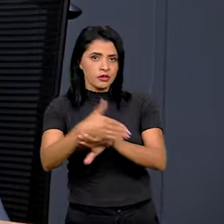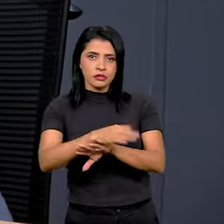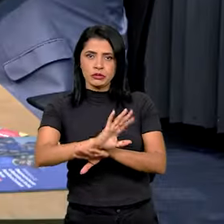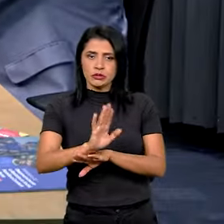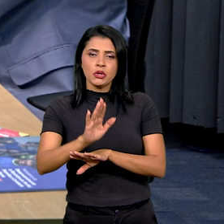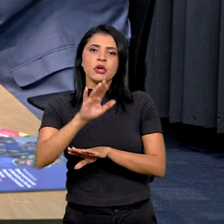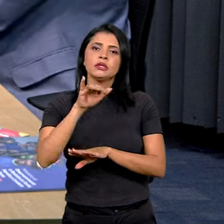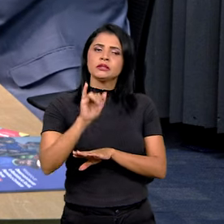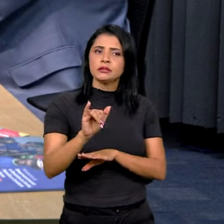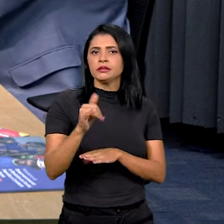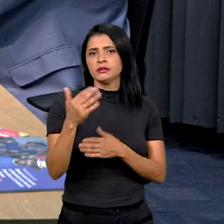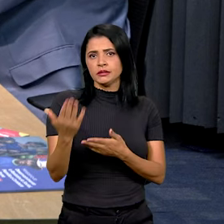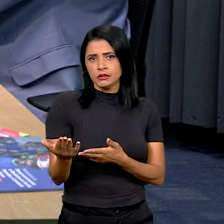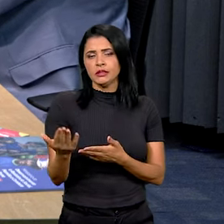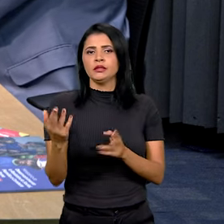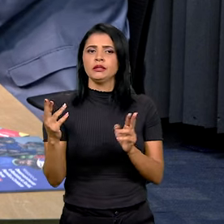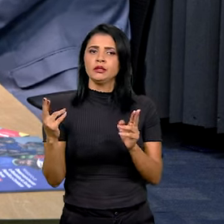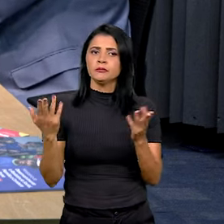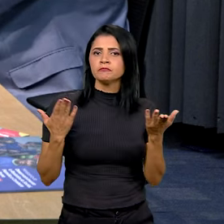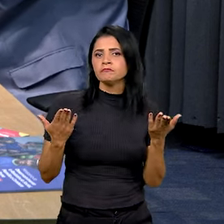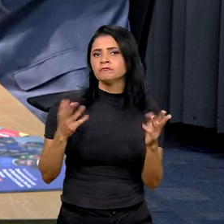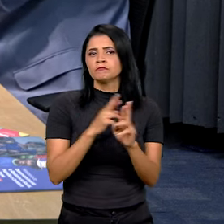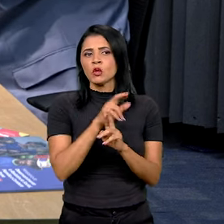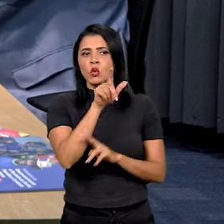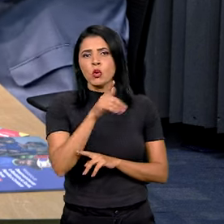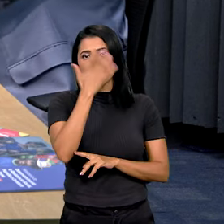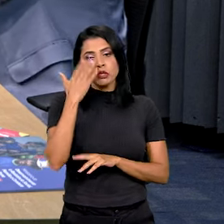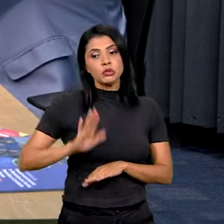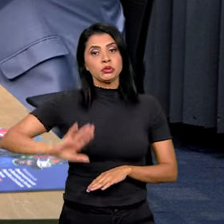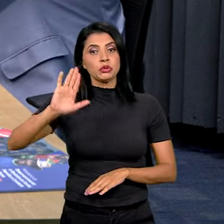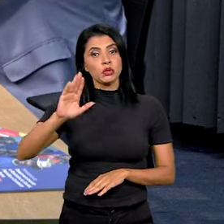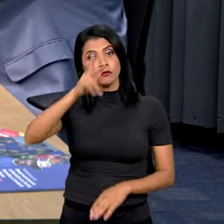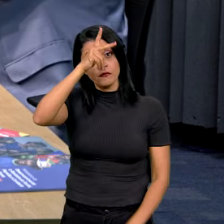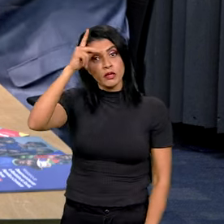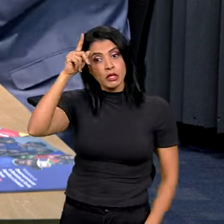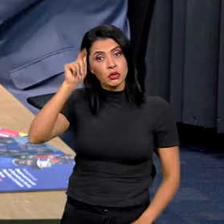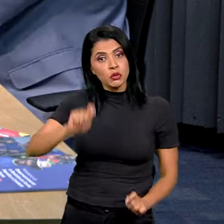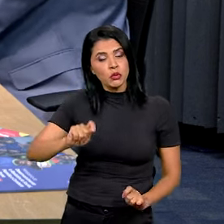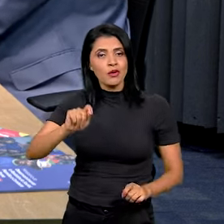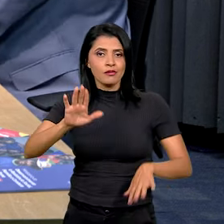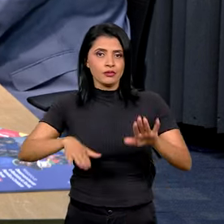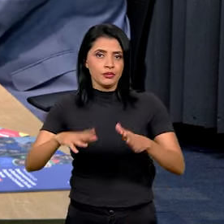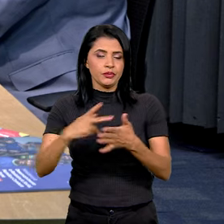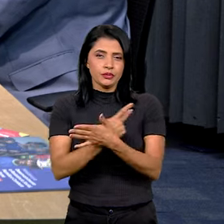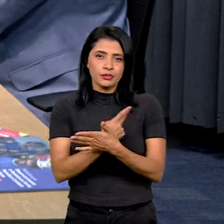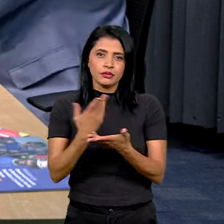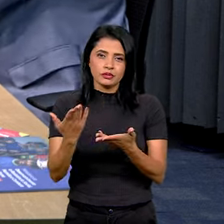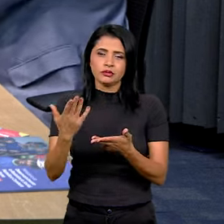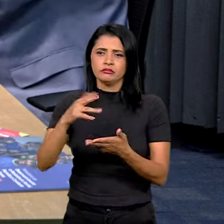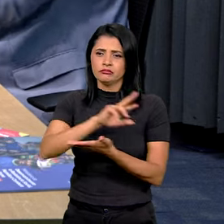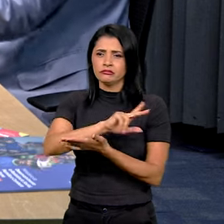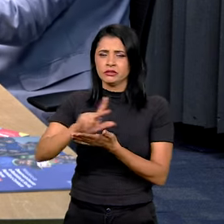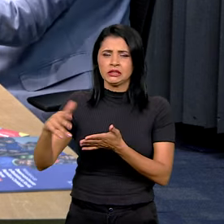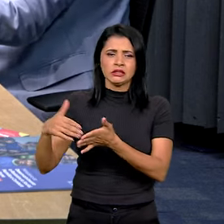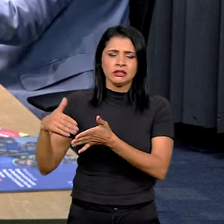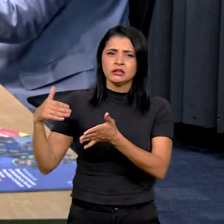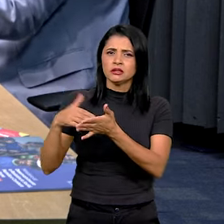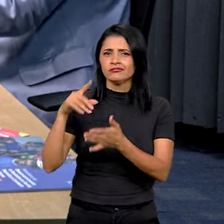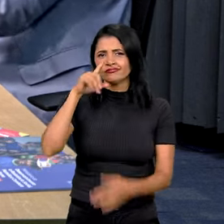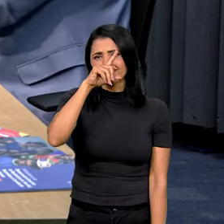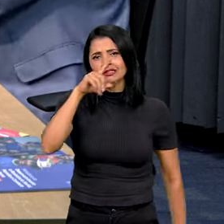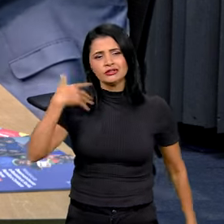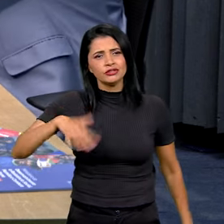só entra no cadastro se for ah relacionada com um determinado político um determinado Vereador e tal Às vezes acontece muito isso e gera uma série de